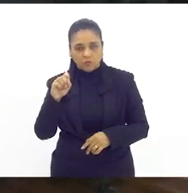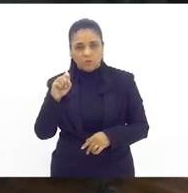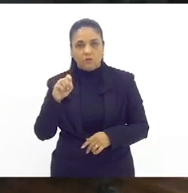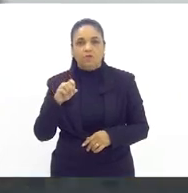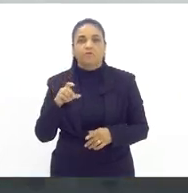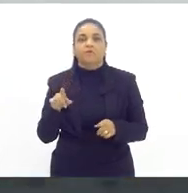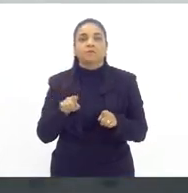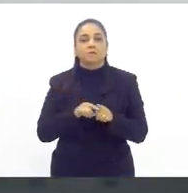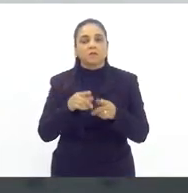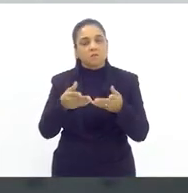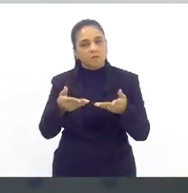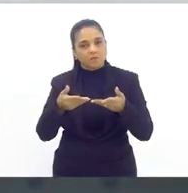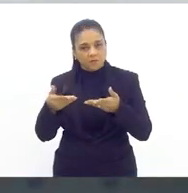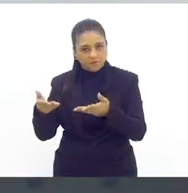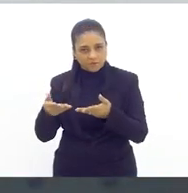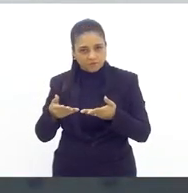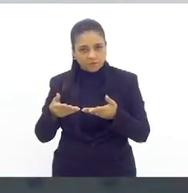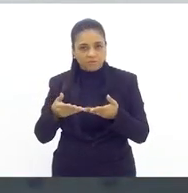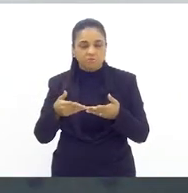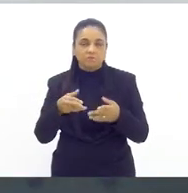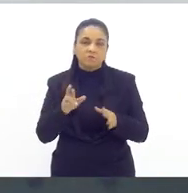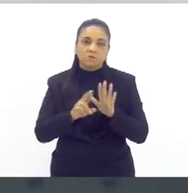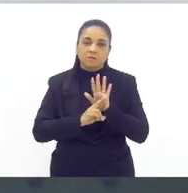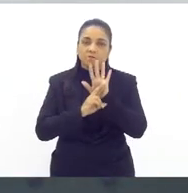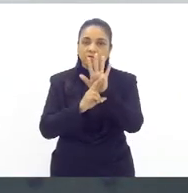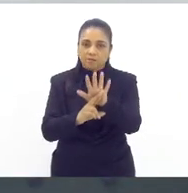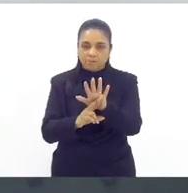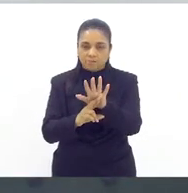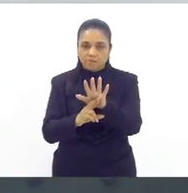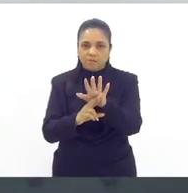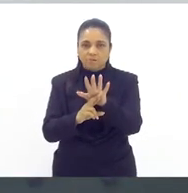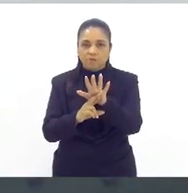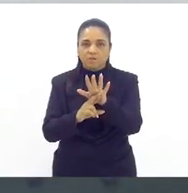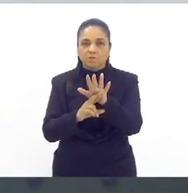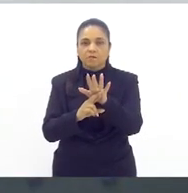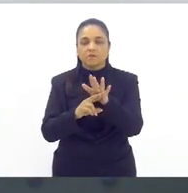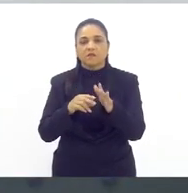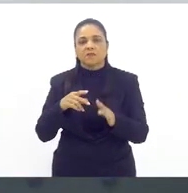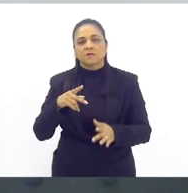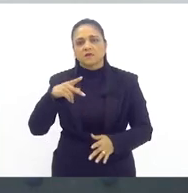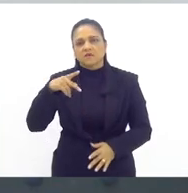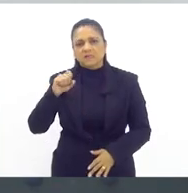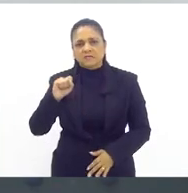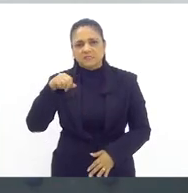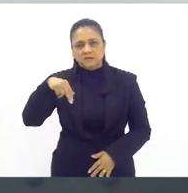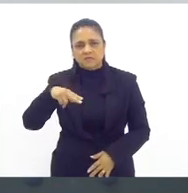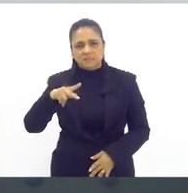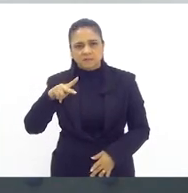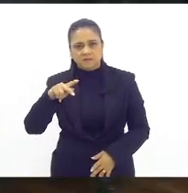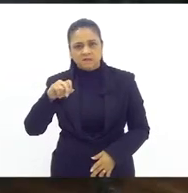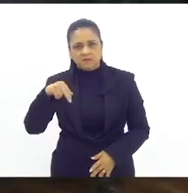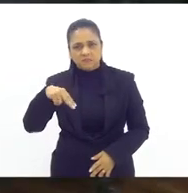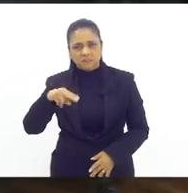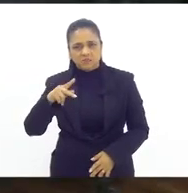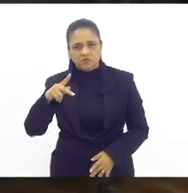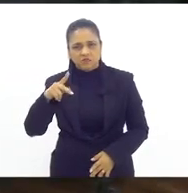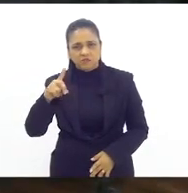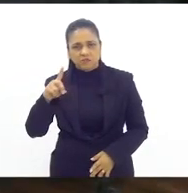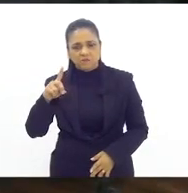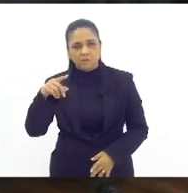convido também representando o sindp Faetec o presidente Luiz